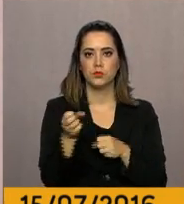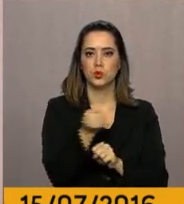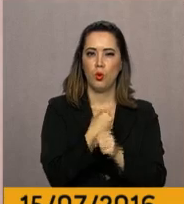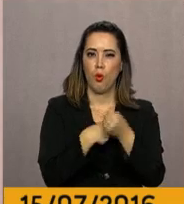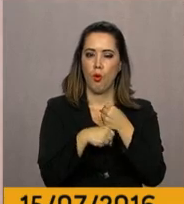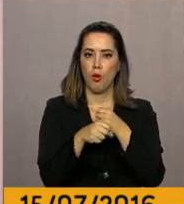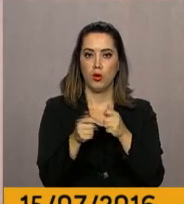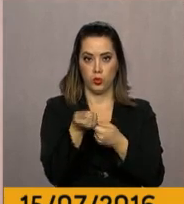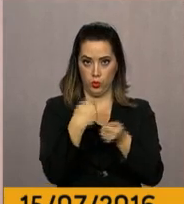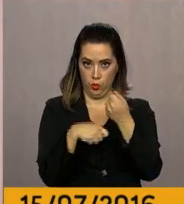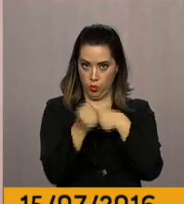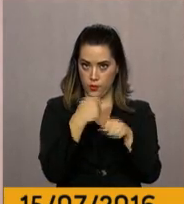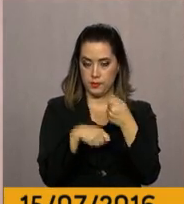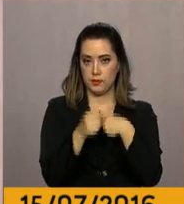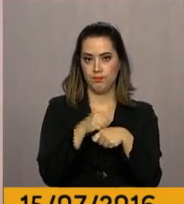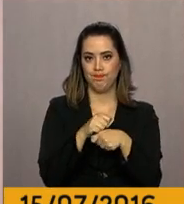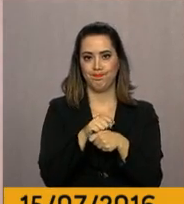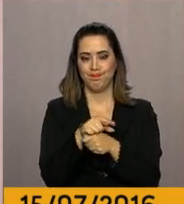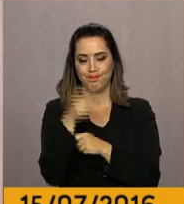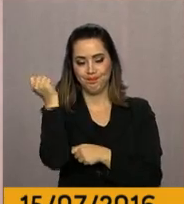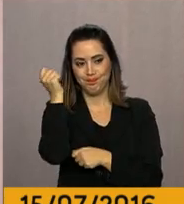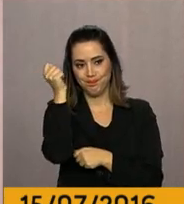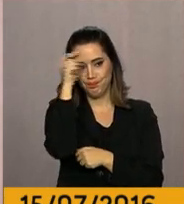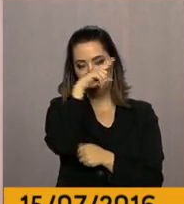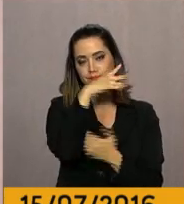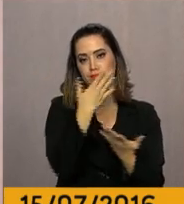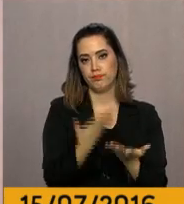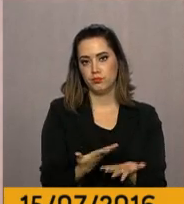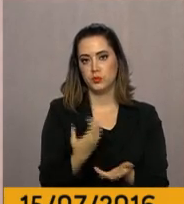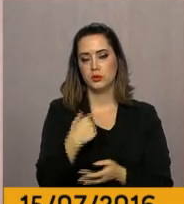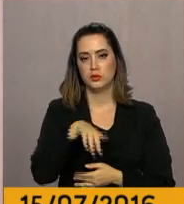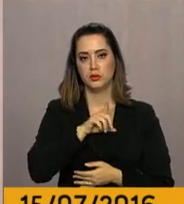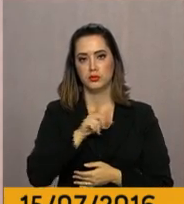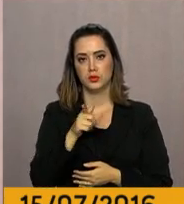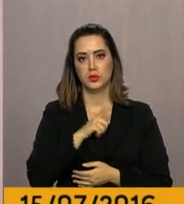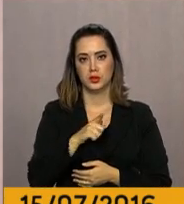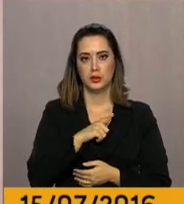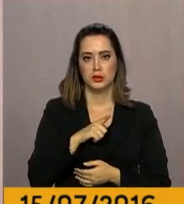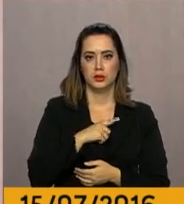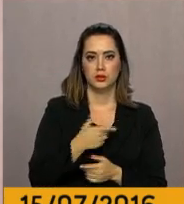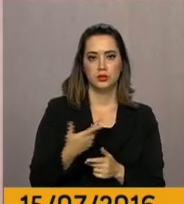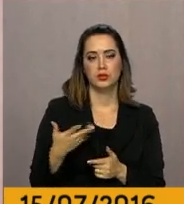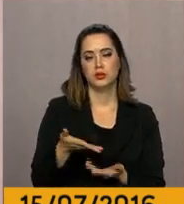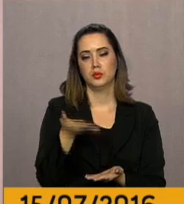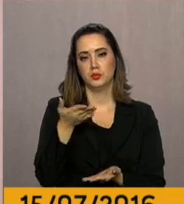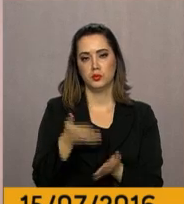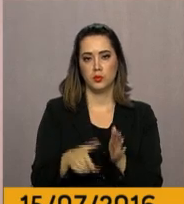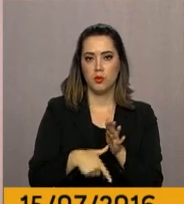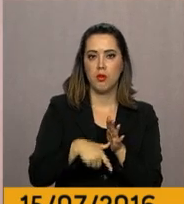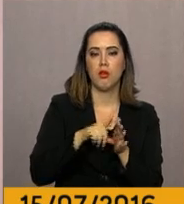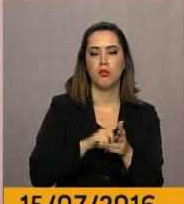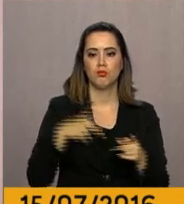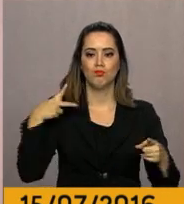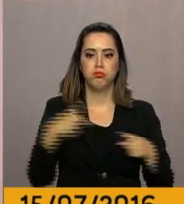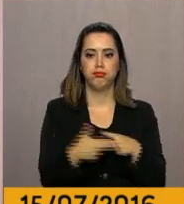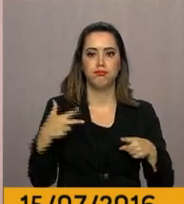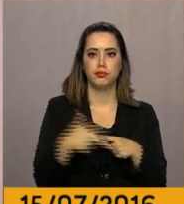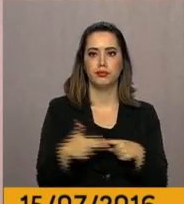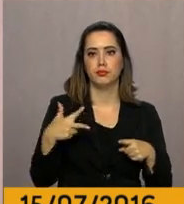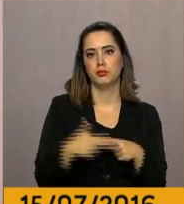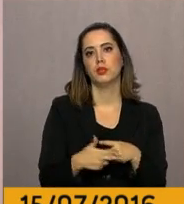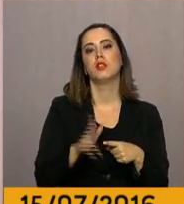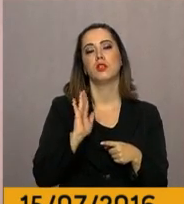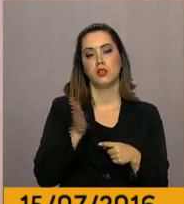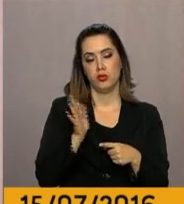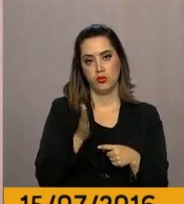orçamentário, bastante crítico. Tanto é que a gente tinha um contexto de corte que tinha sido decidido pelo governo